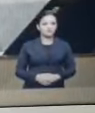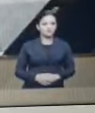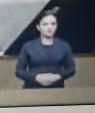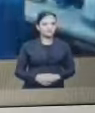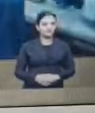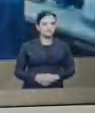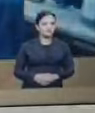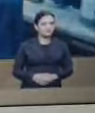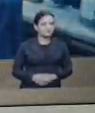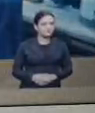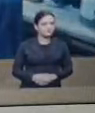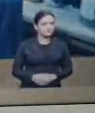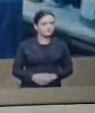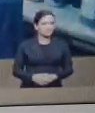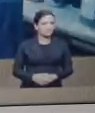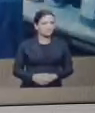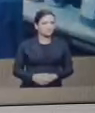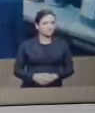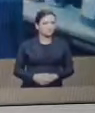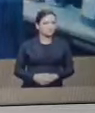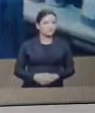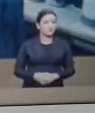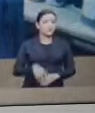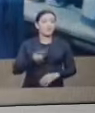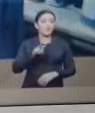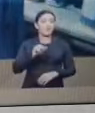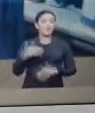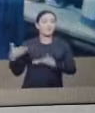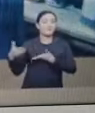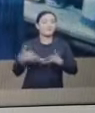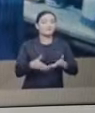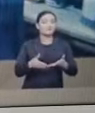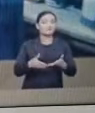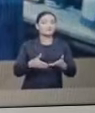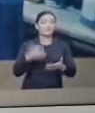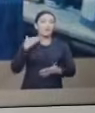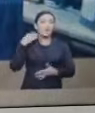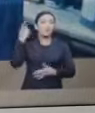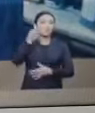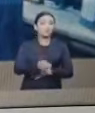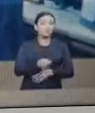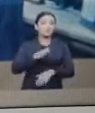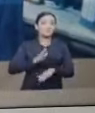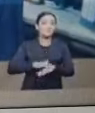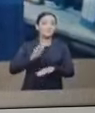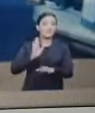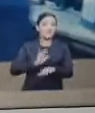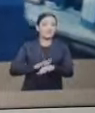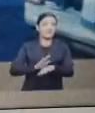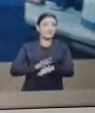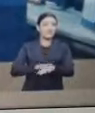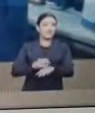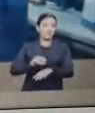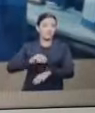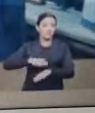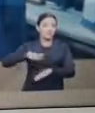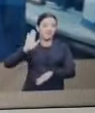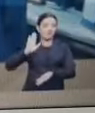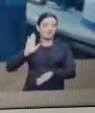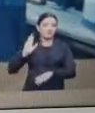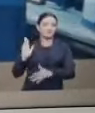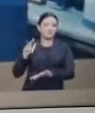comparecerá o juiz mais antigo do Supremo. E hoje eu fiz um ofício à Vossa